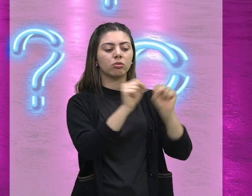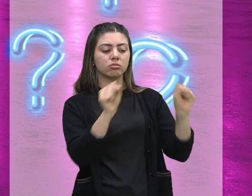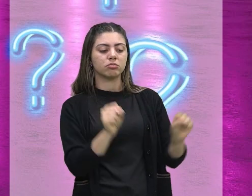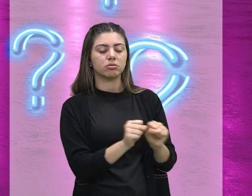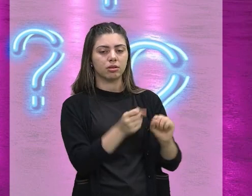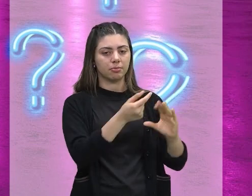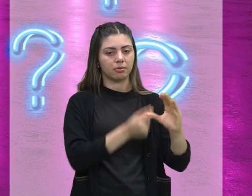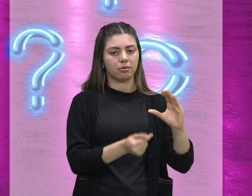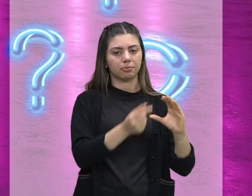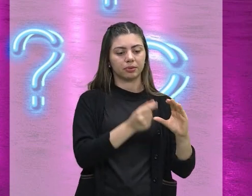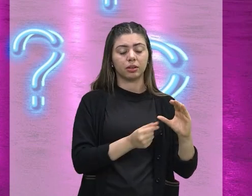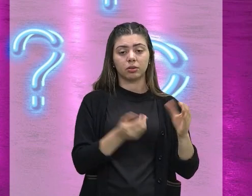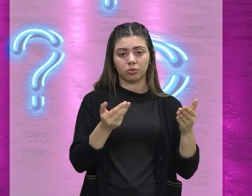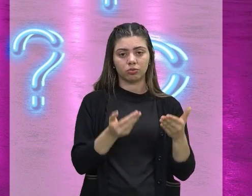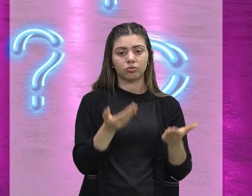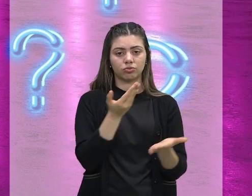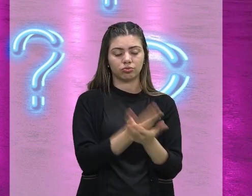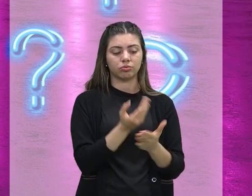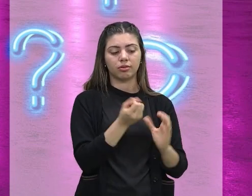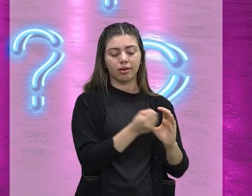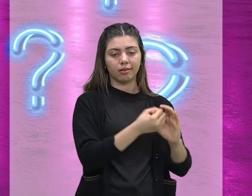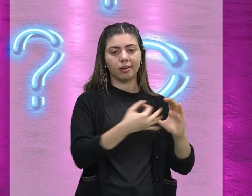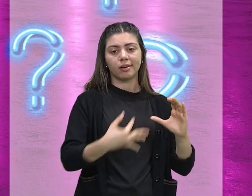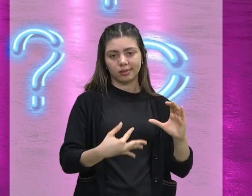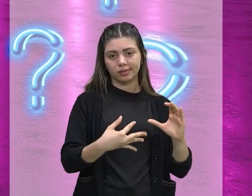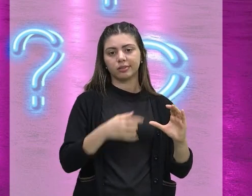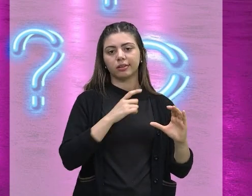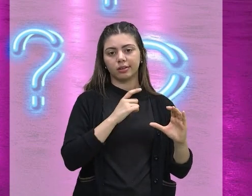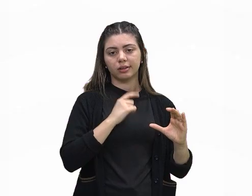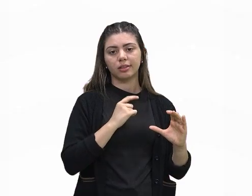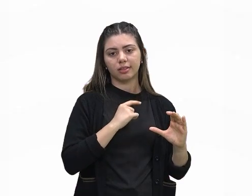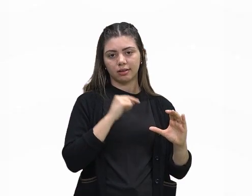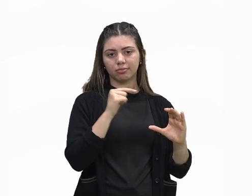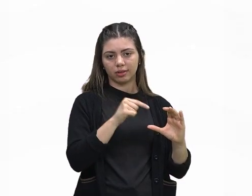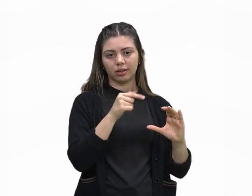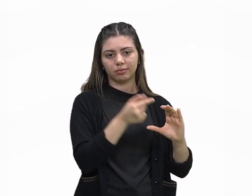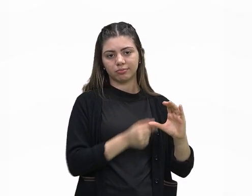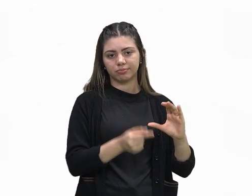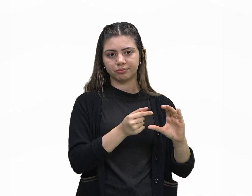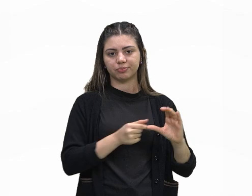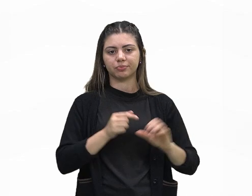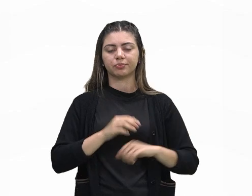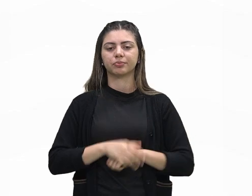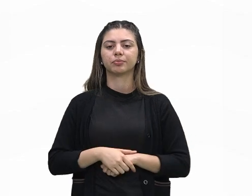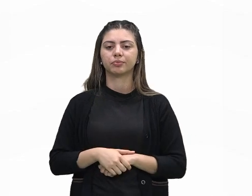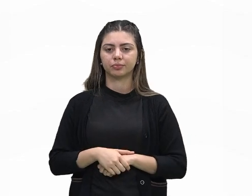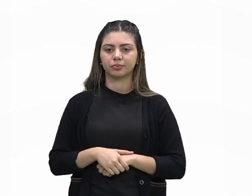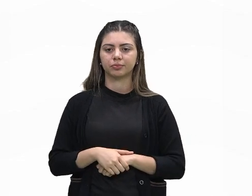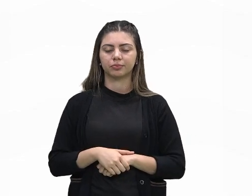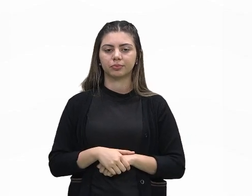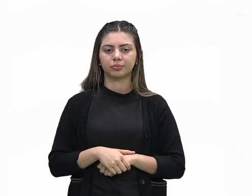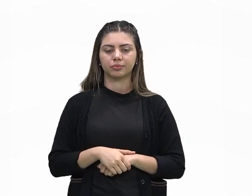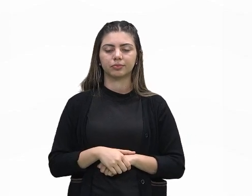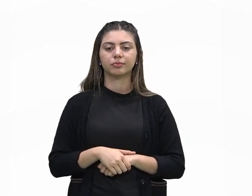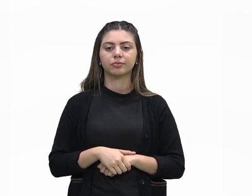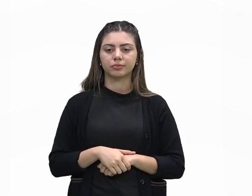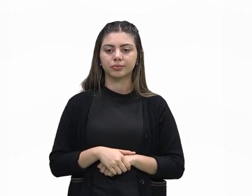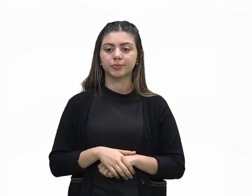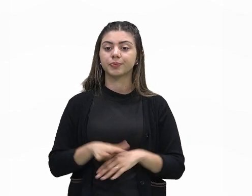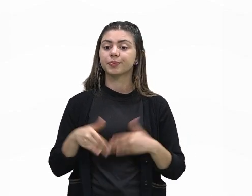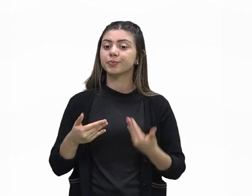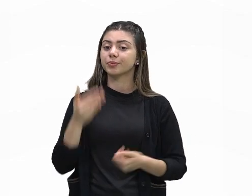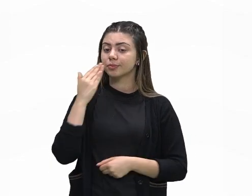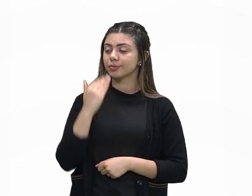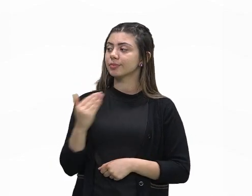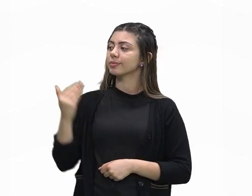algumas características que fazem parte desse sistema capitalista. Então, veja bem, nós temos